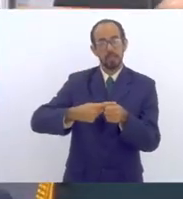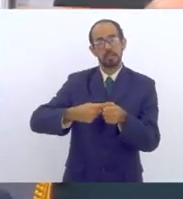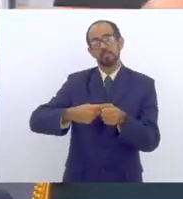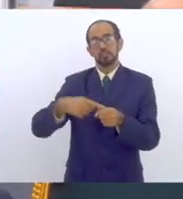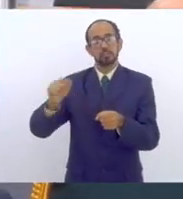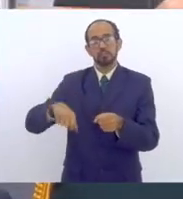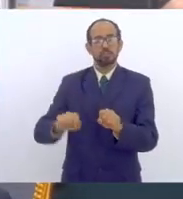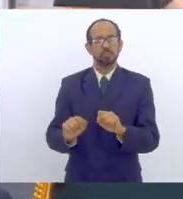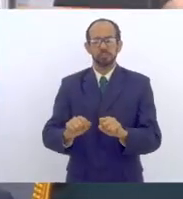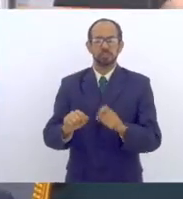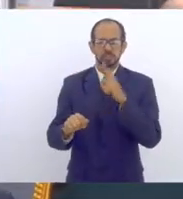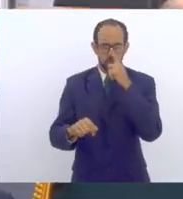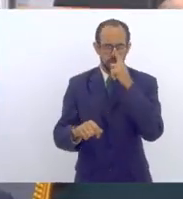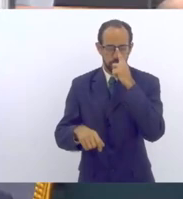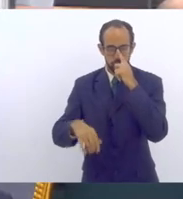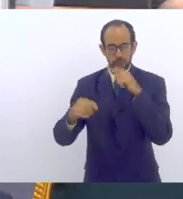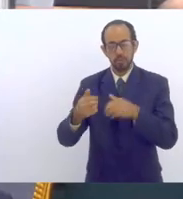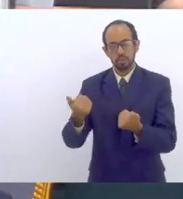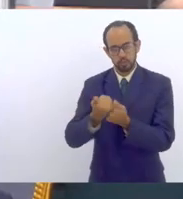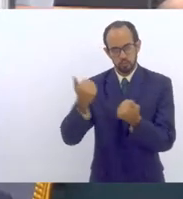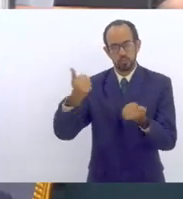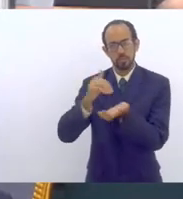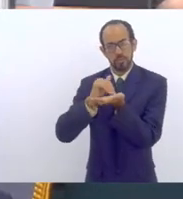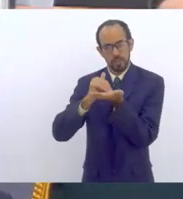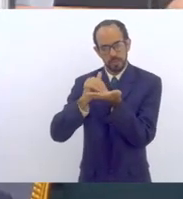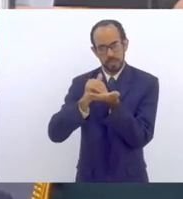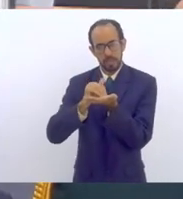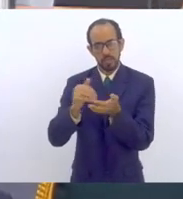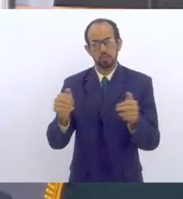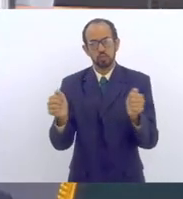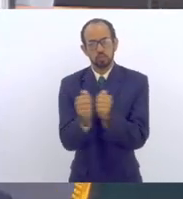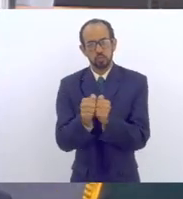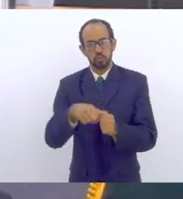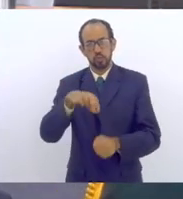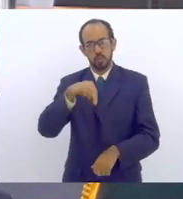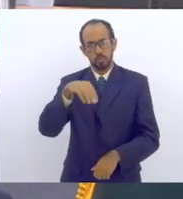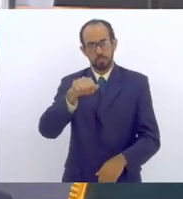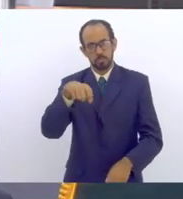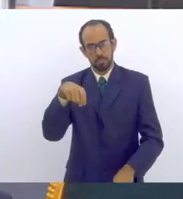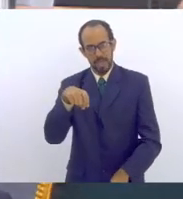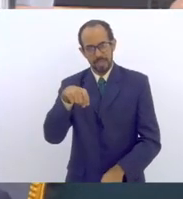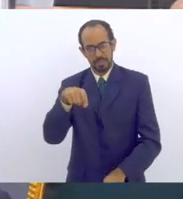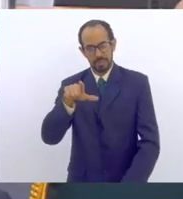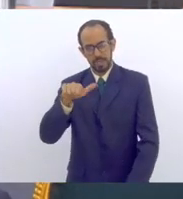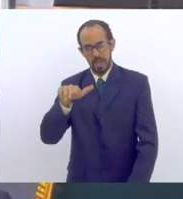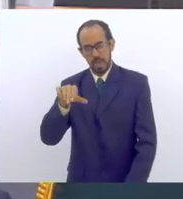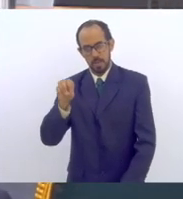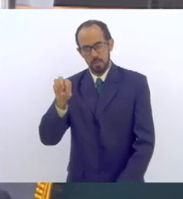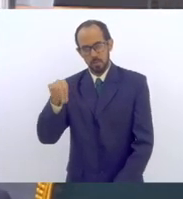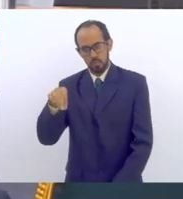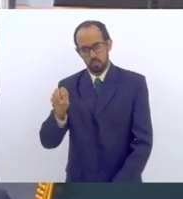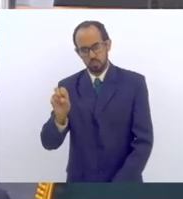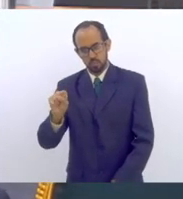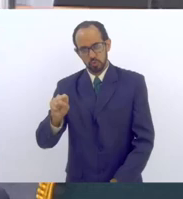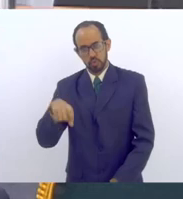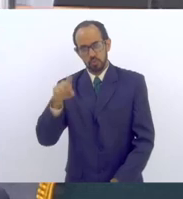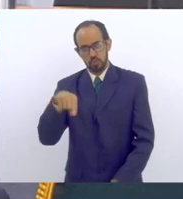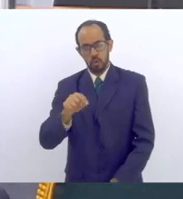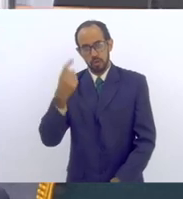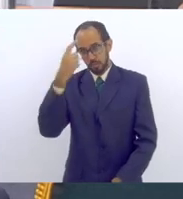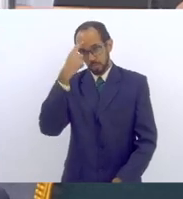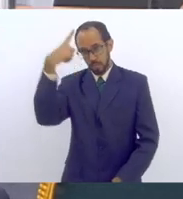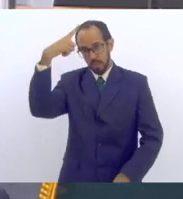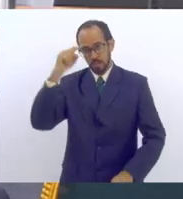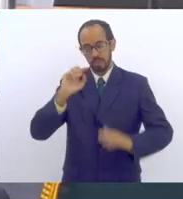de habitação na Secretaria de infraestrutura e obras onde ao lado de Max Lemos foi um dos idealizadores do programa casa